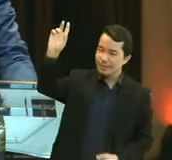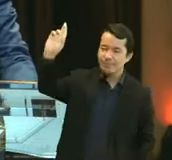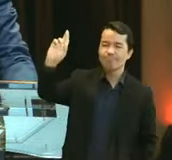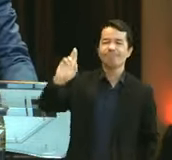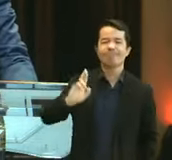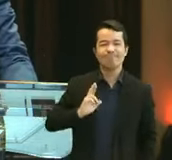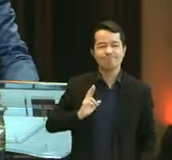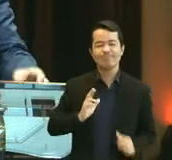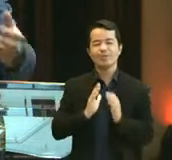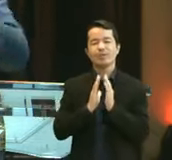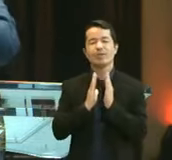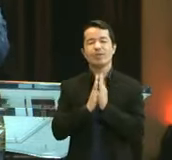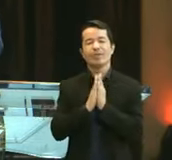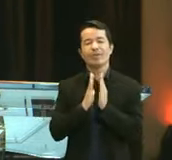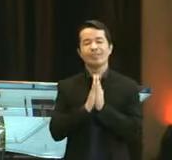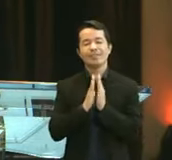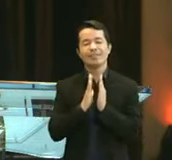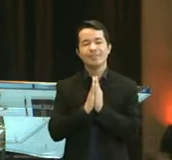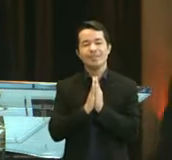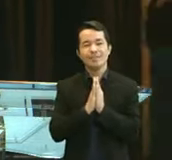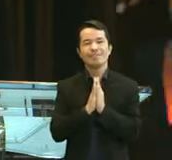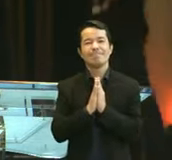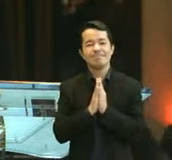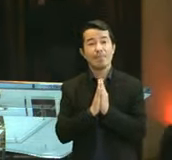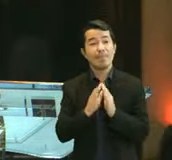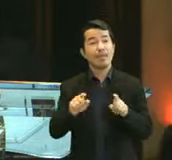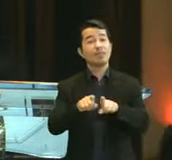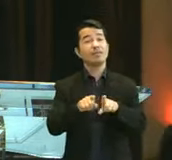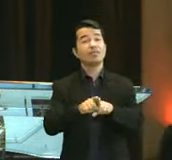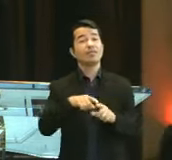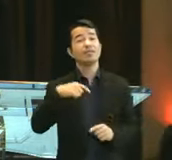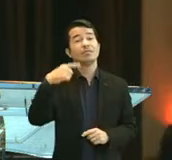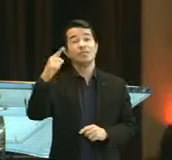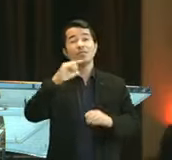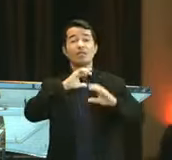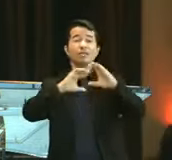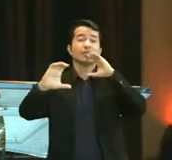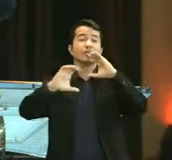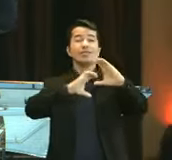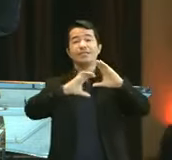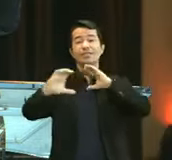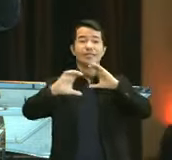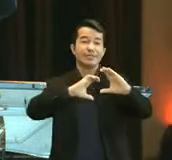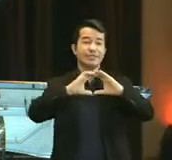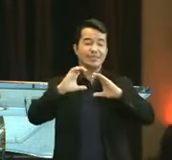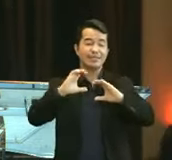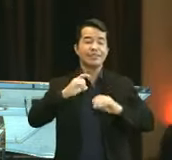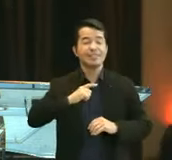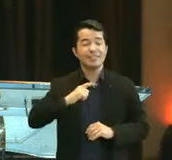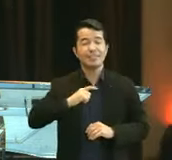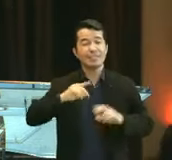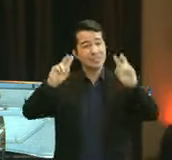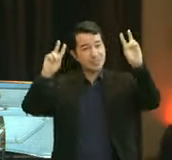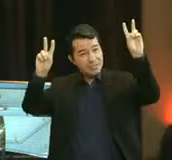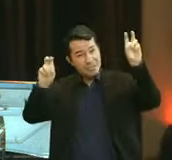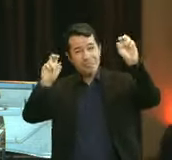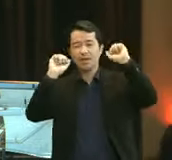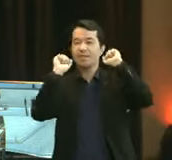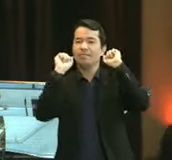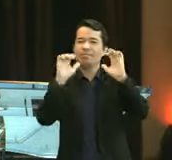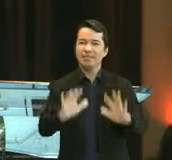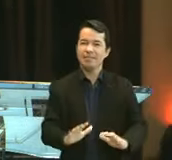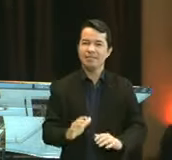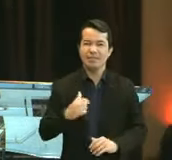orações. Depois, cantamos a canção Bênção, que fala da bênção. E eu